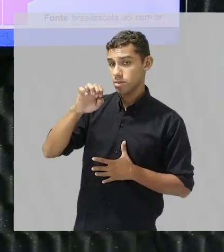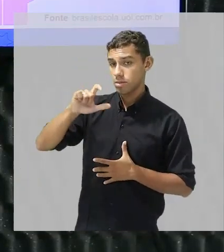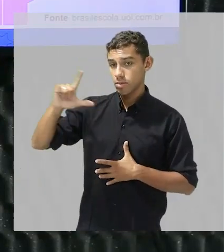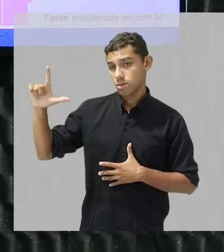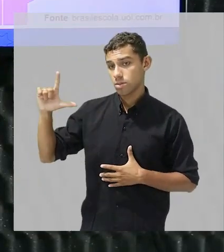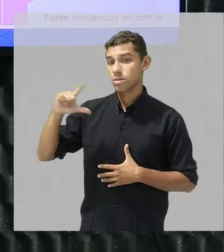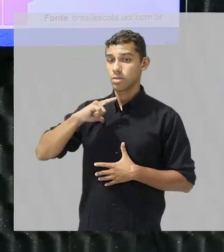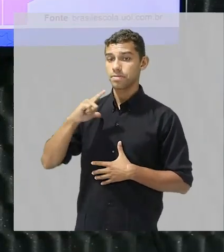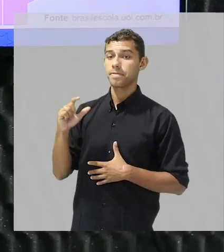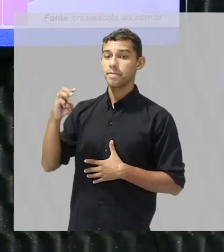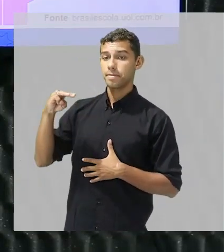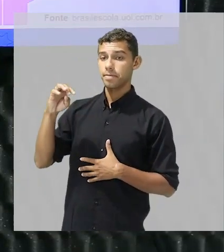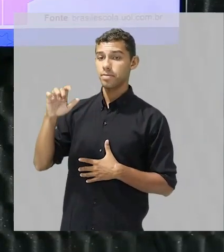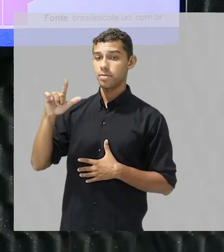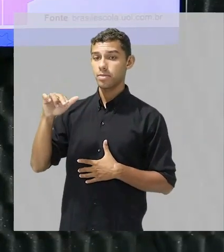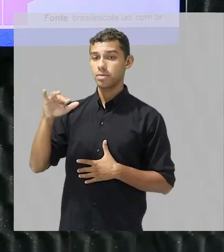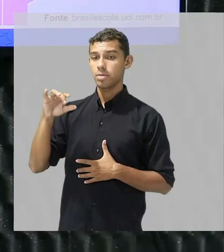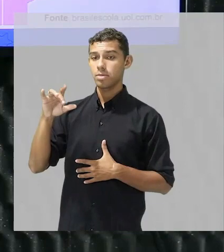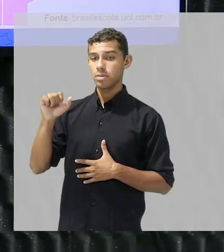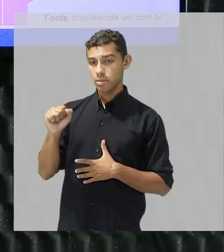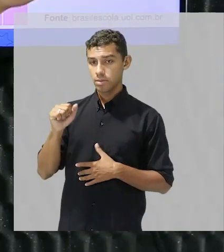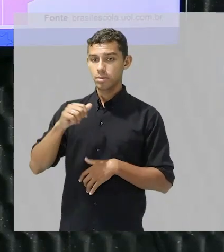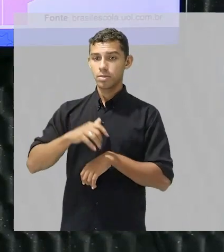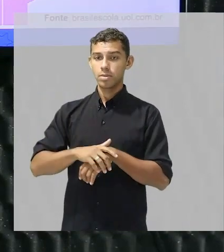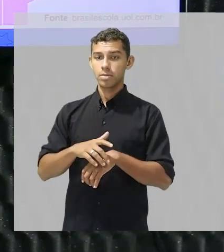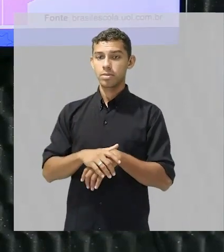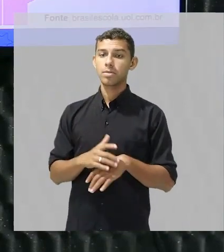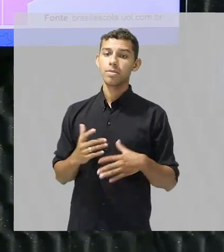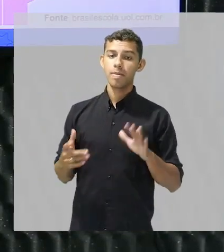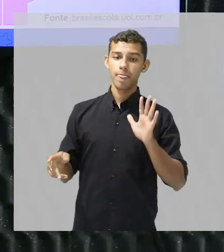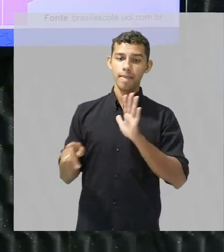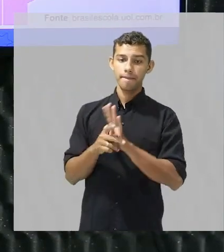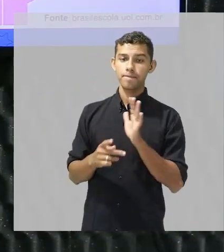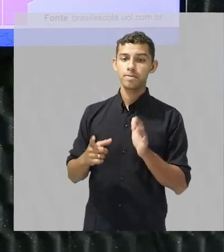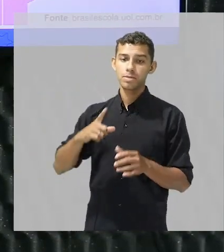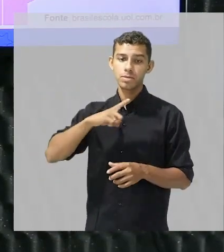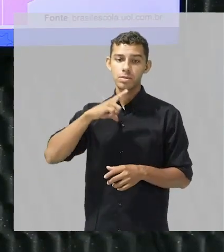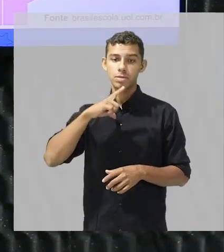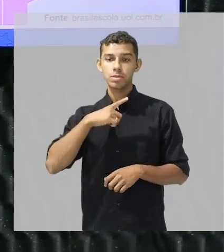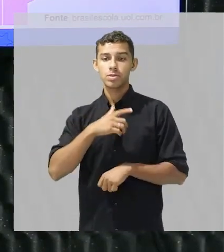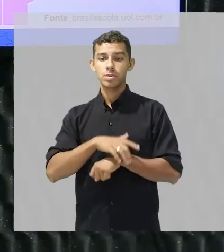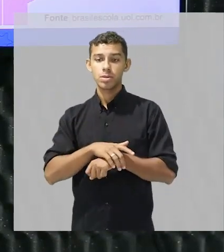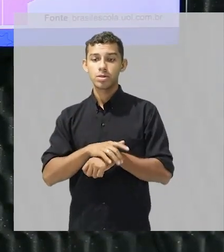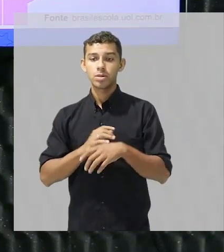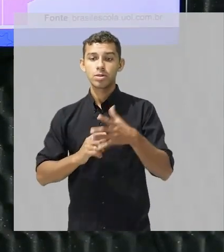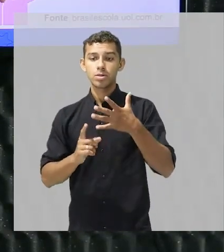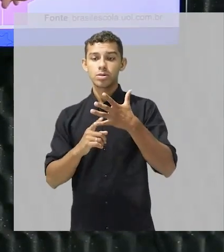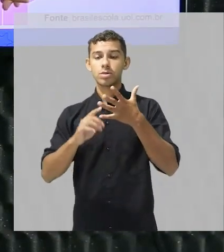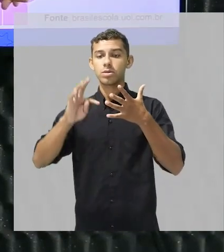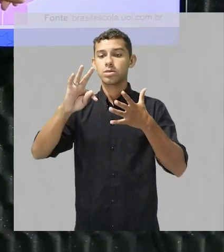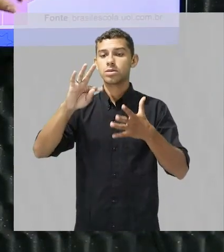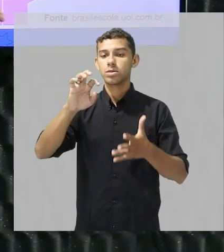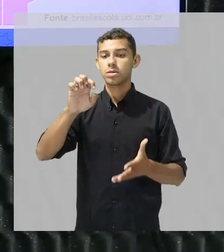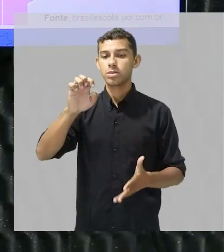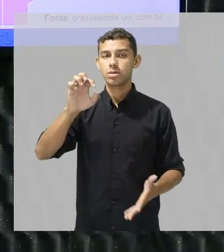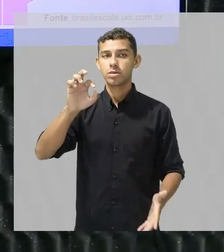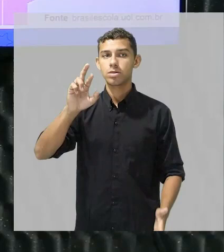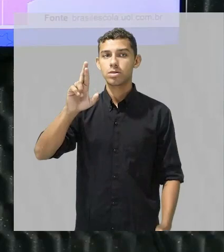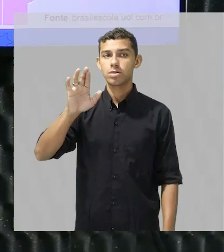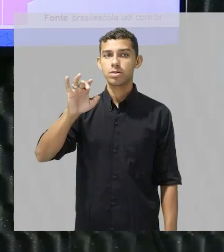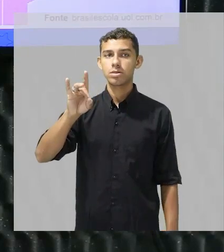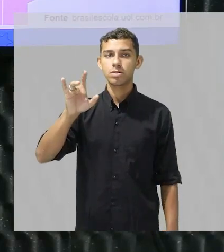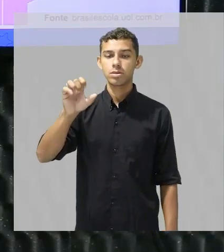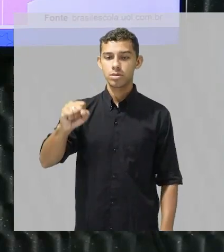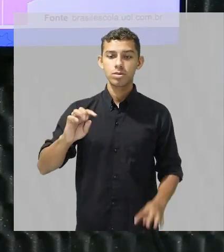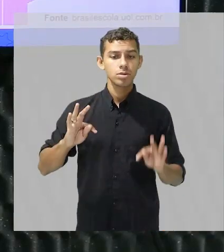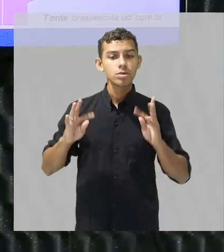que produz o T3 e o T4. E as glândulas do sistema endócrino,